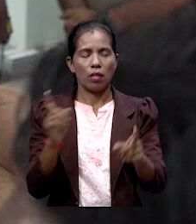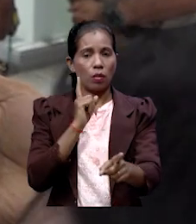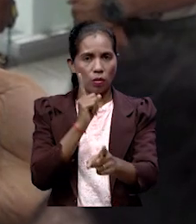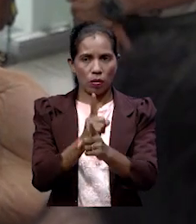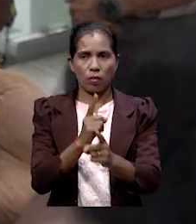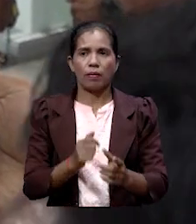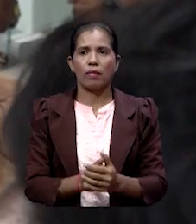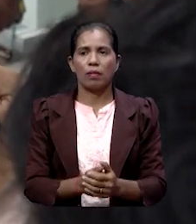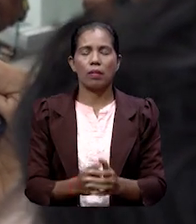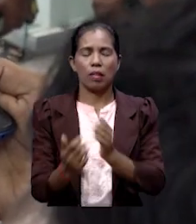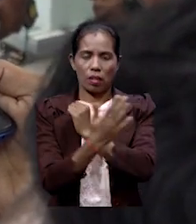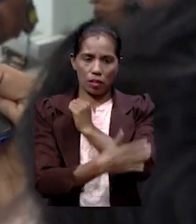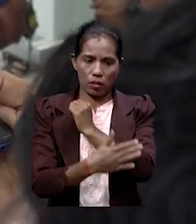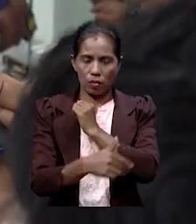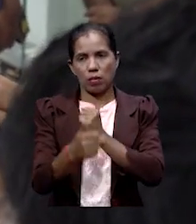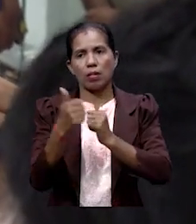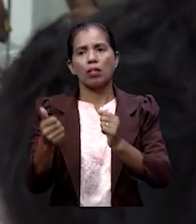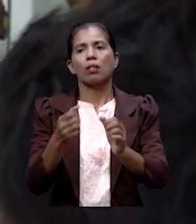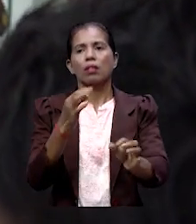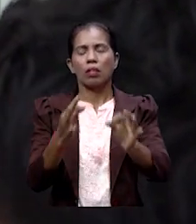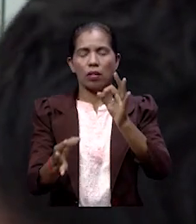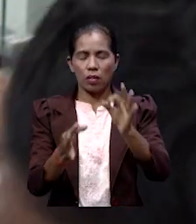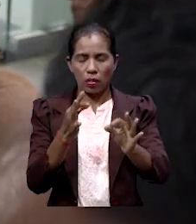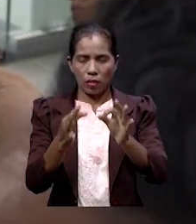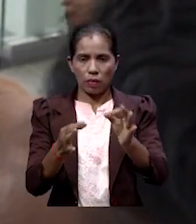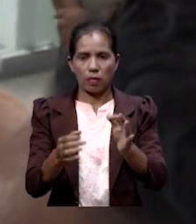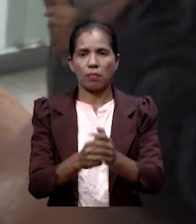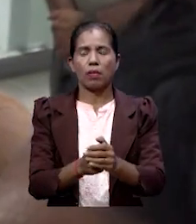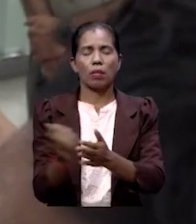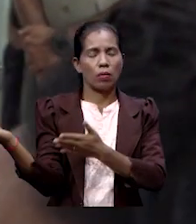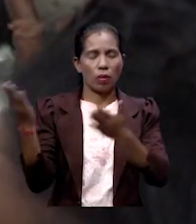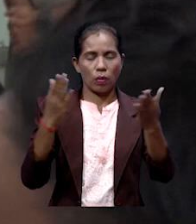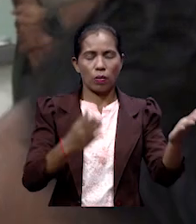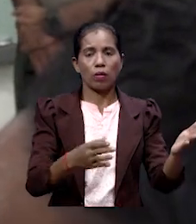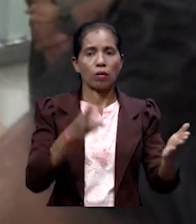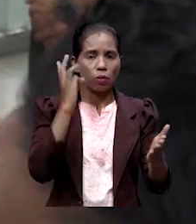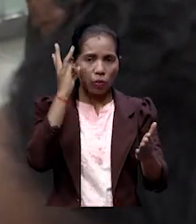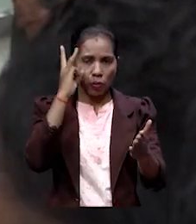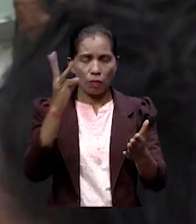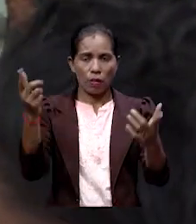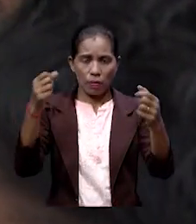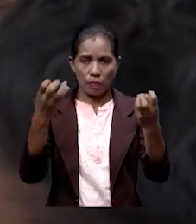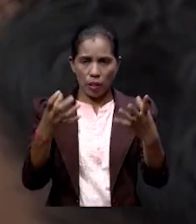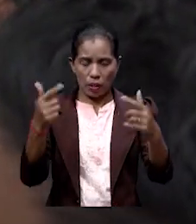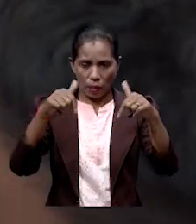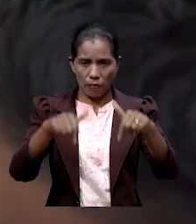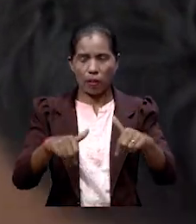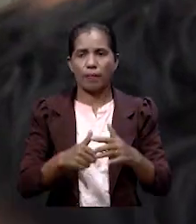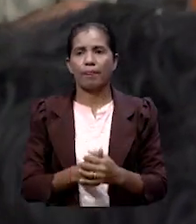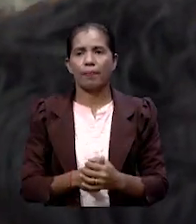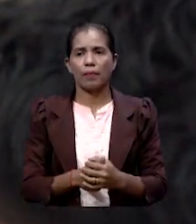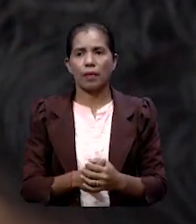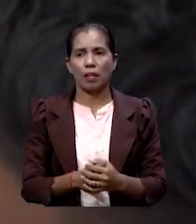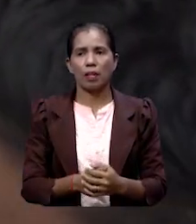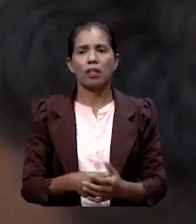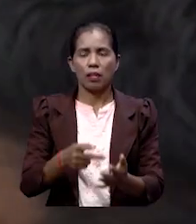Lá los, e a Raizelo, quando o álcool há certeves, contente álcool há certeves, imposto